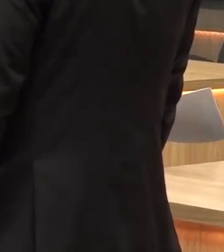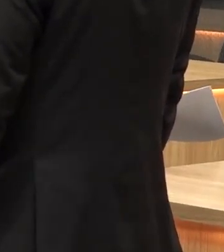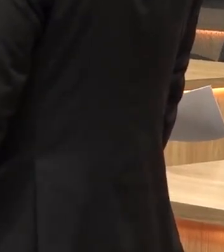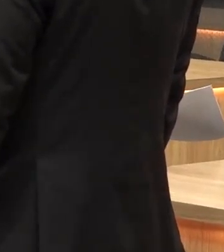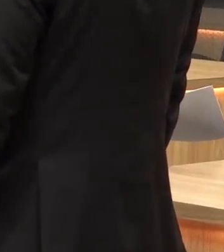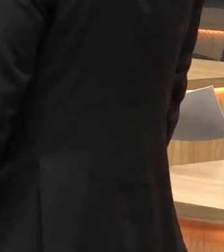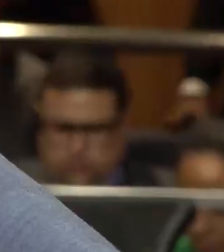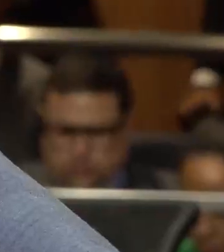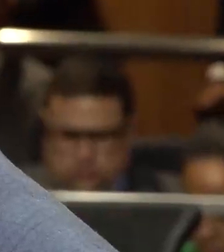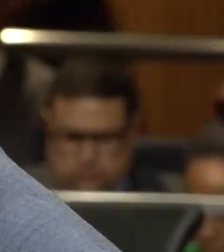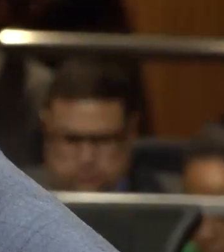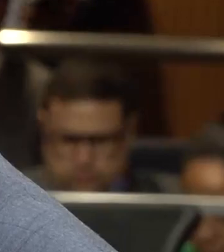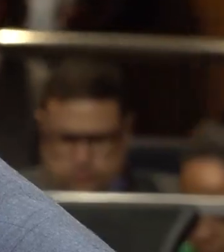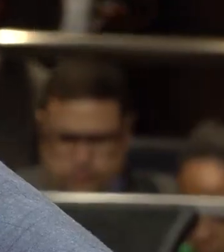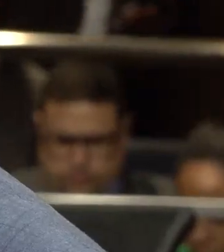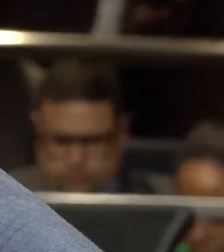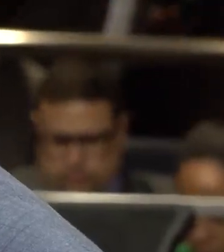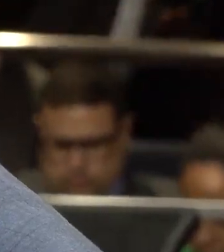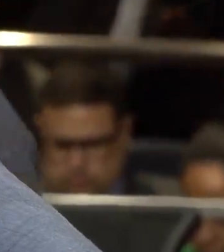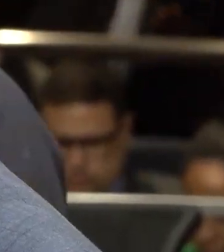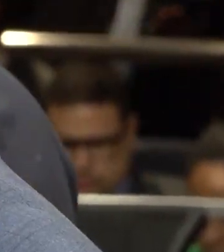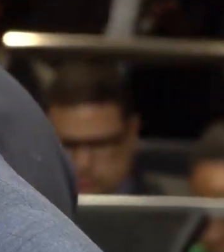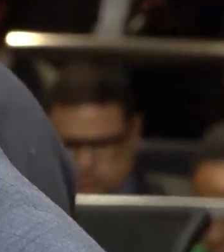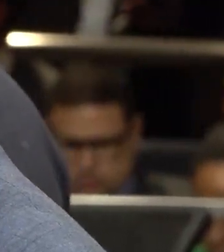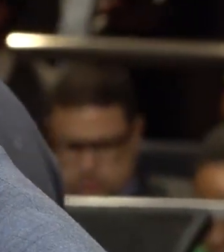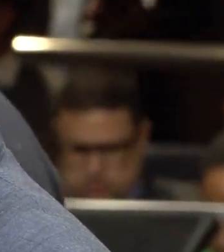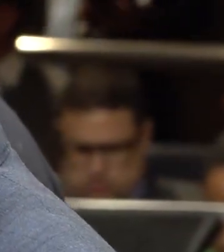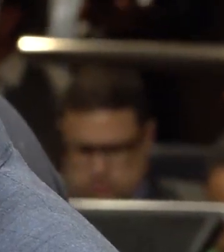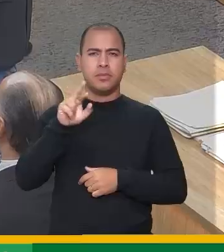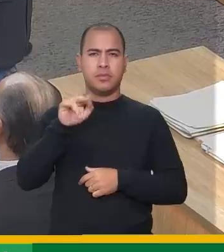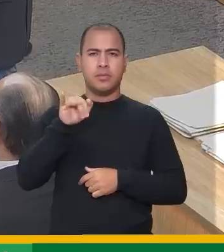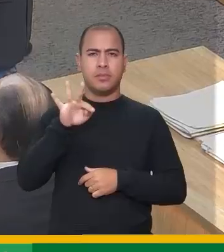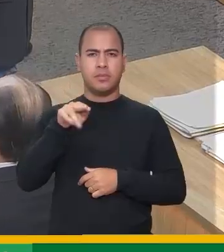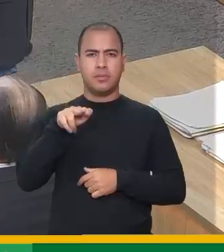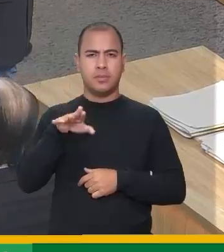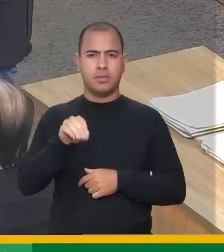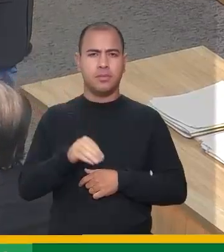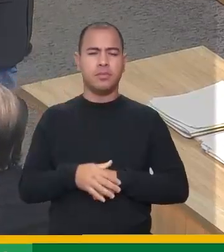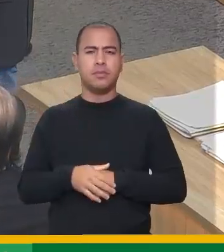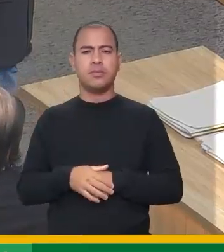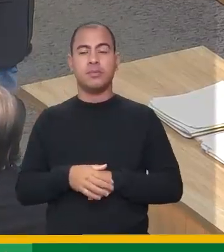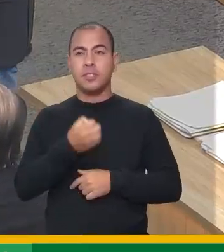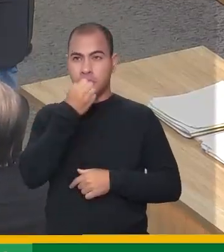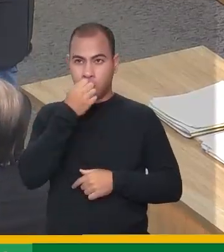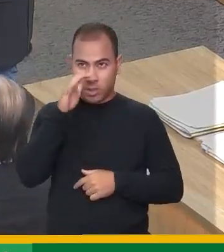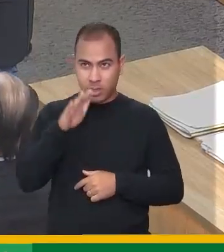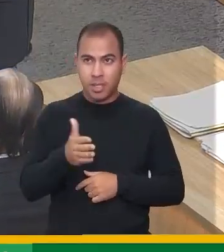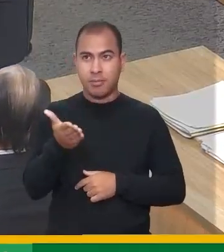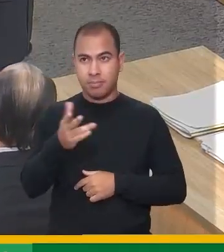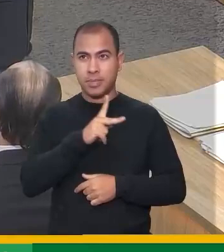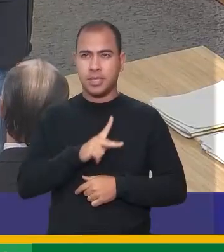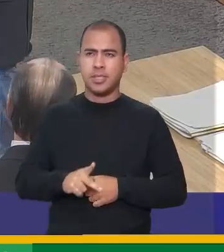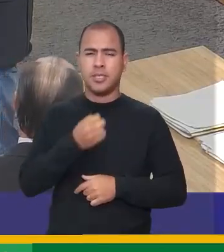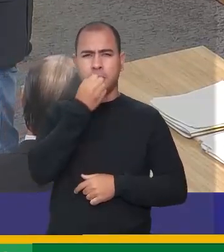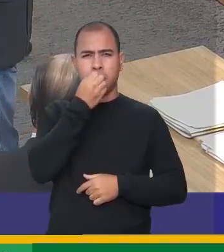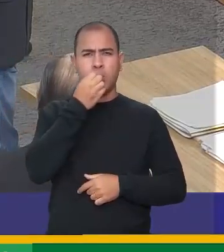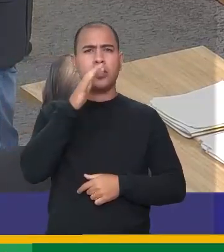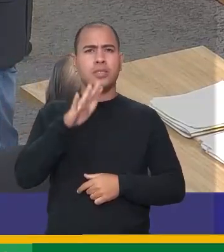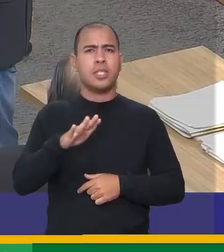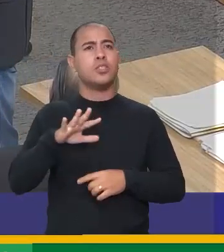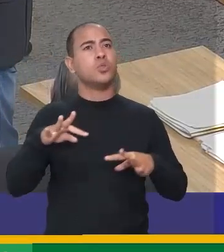uso da palavra para apresentar projetos e requerimentos o deputado Cristiano Galindo do solidariedade